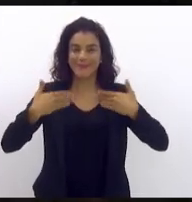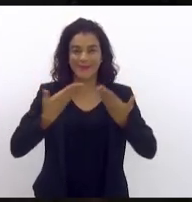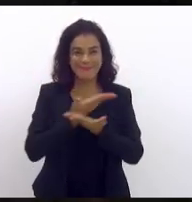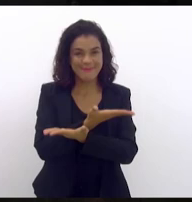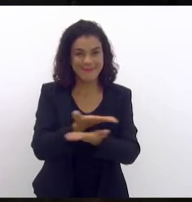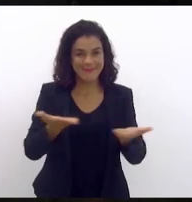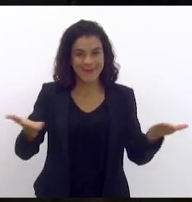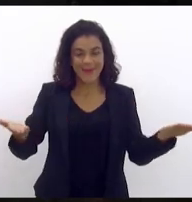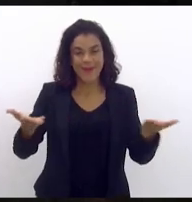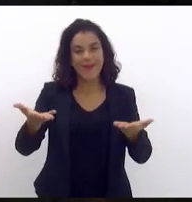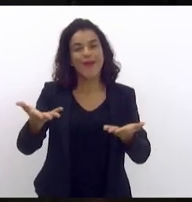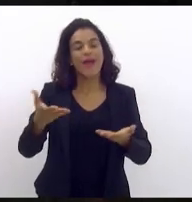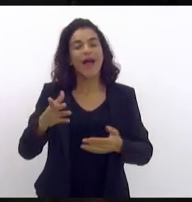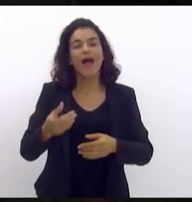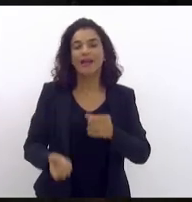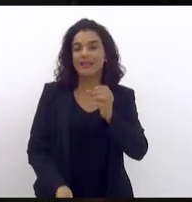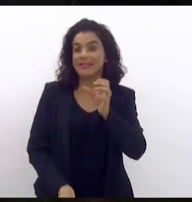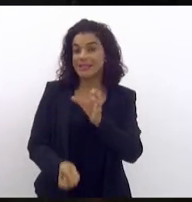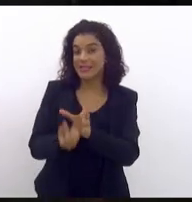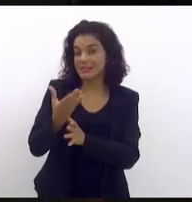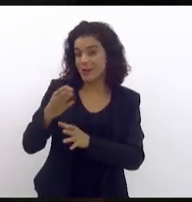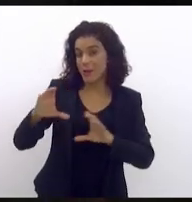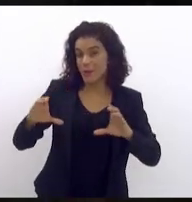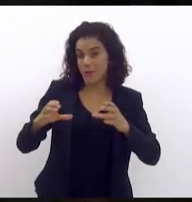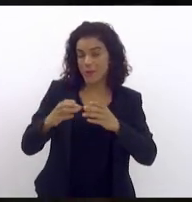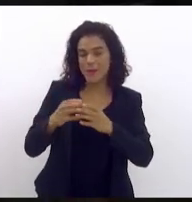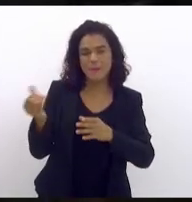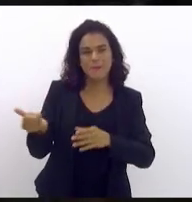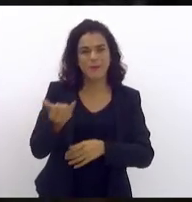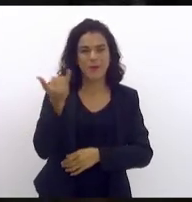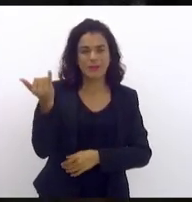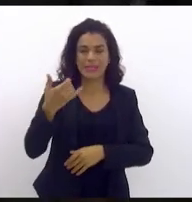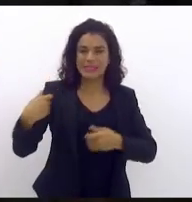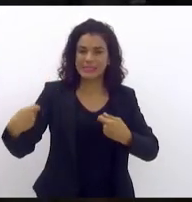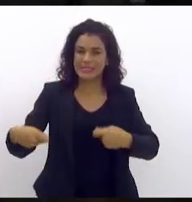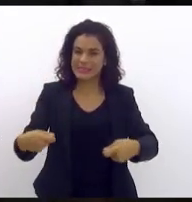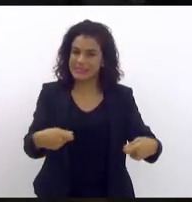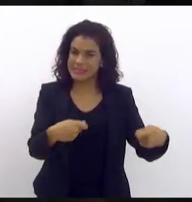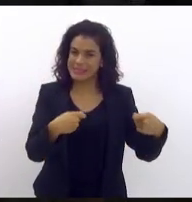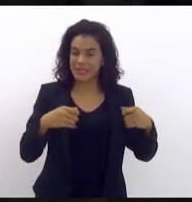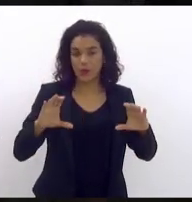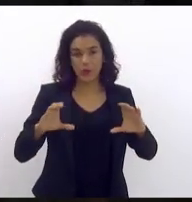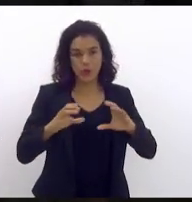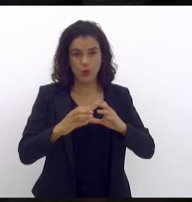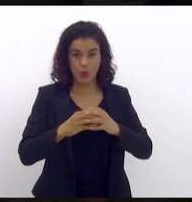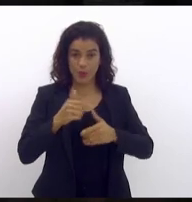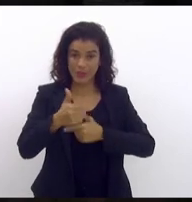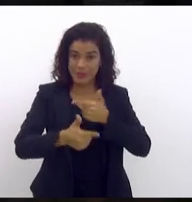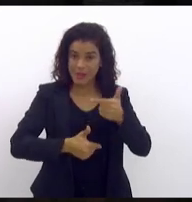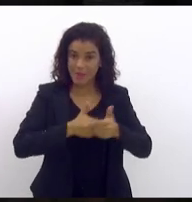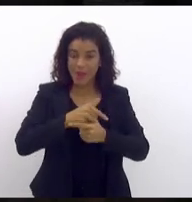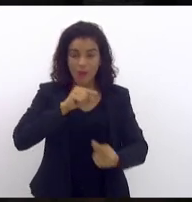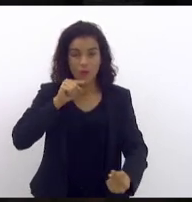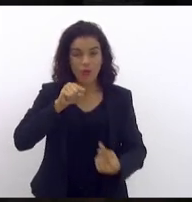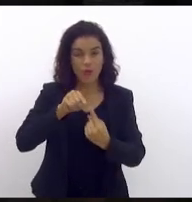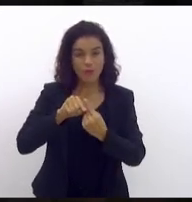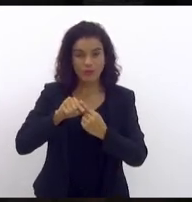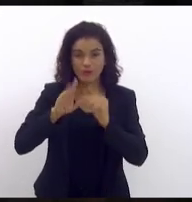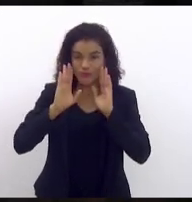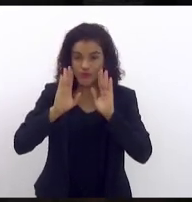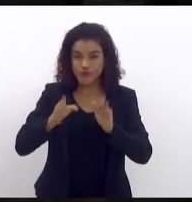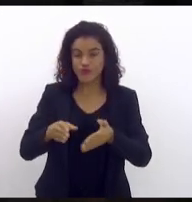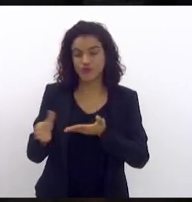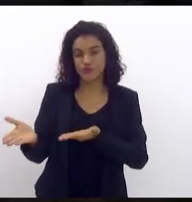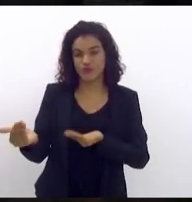celebrar a instalação da tão importante e necessária frente parlamentar da Juventude o Rio de